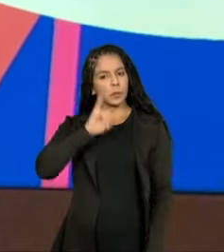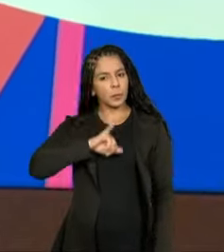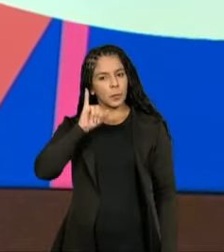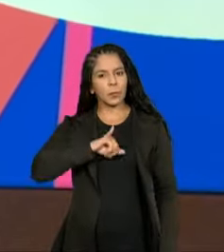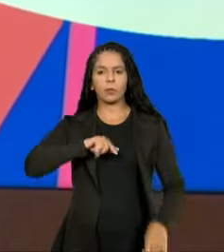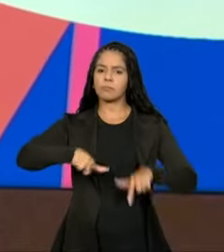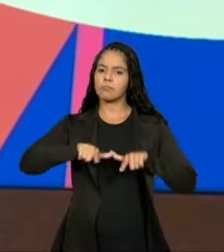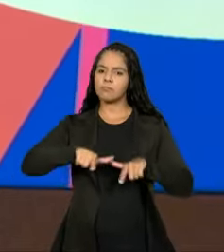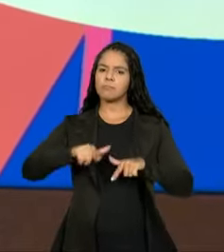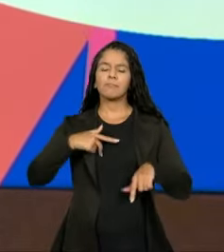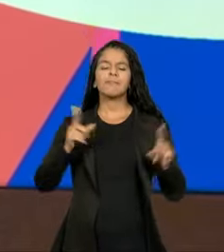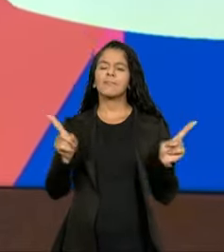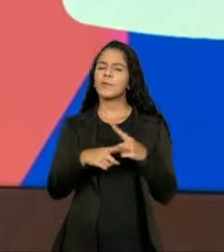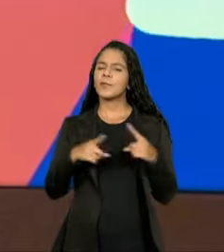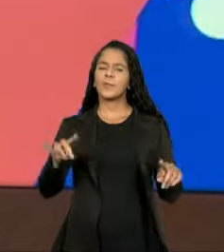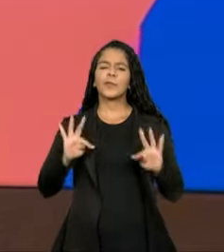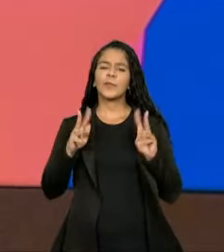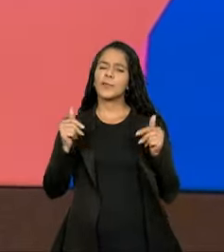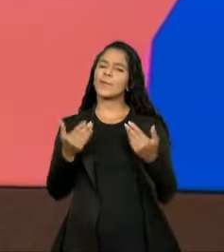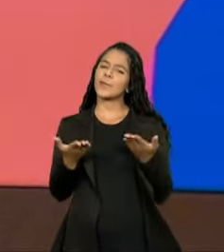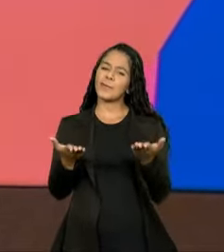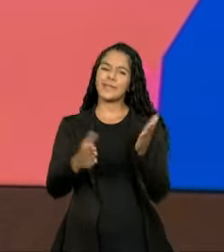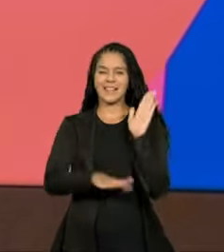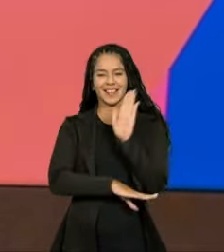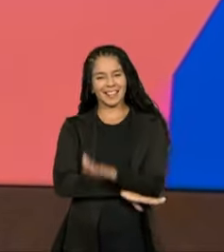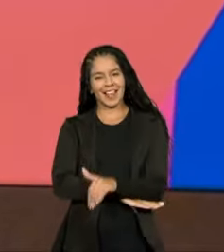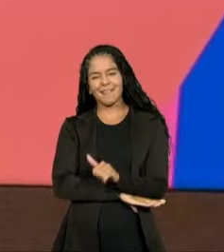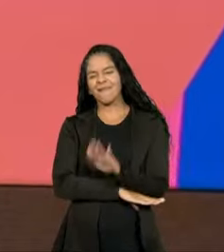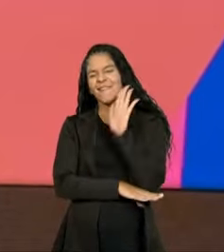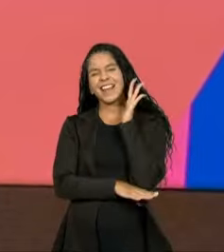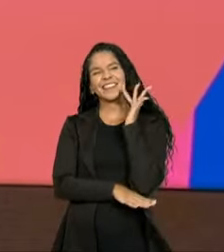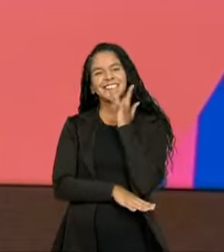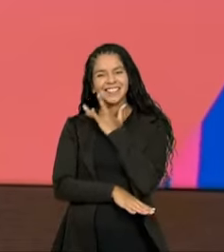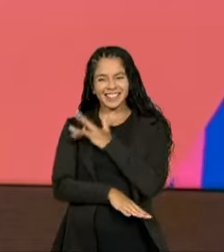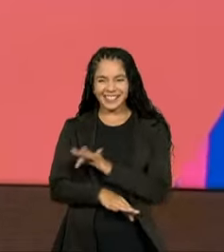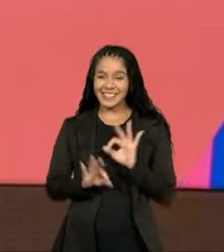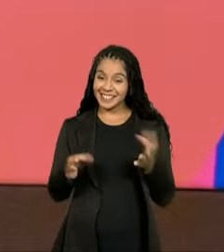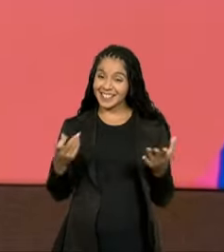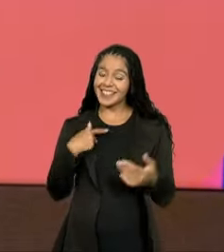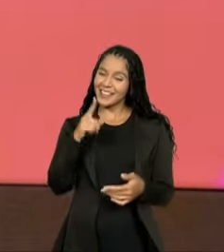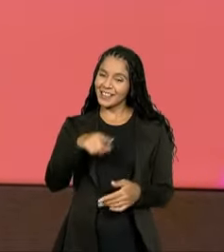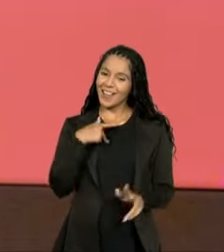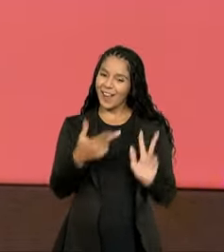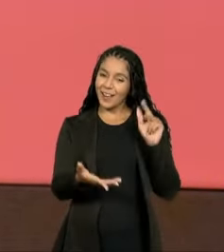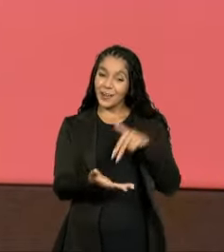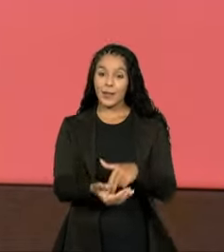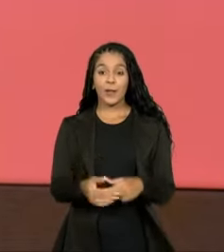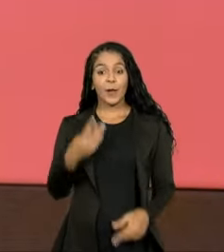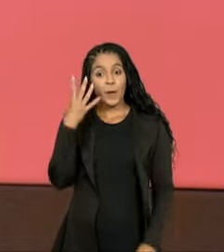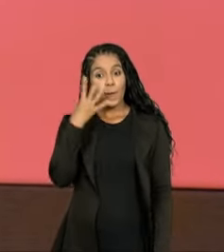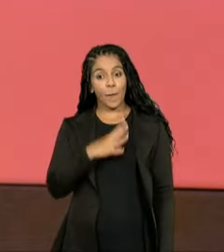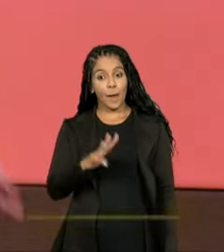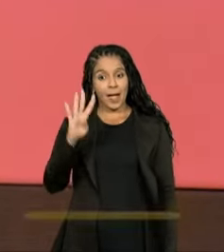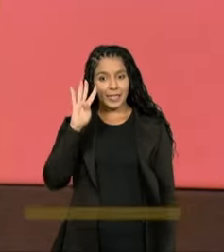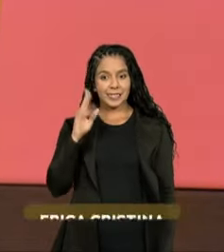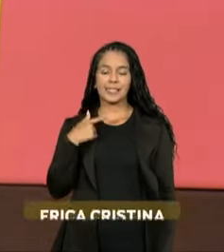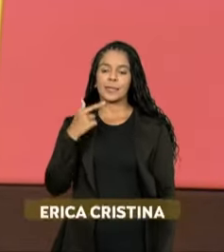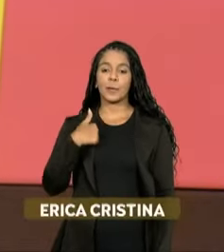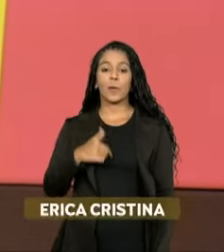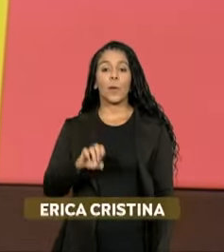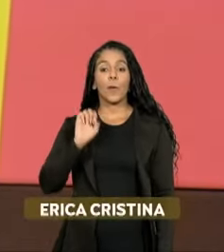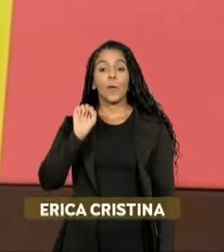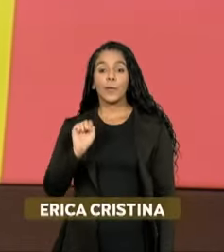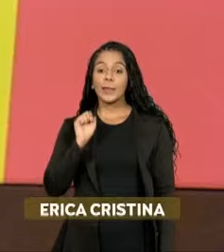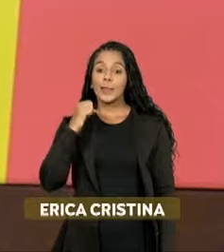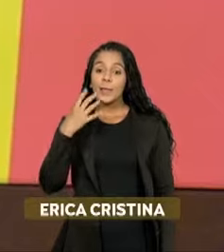serviços, música, tudo para deixar a sua tarde ainda mais gostosa. Já passaram por aqui nessas 4 semanas